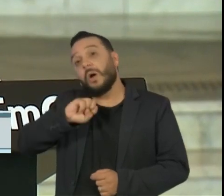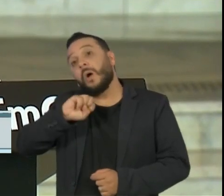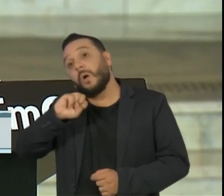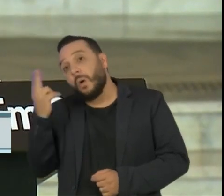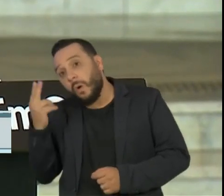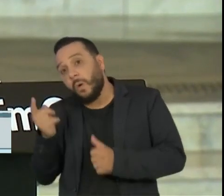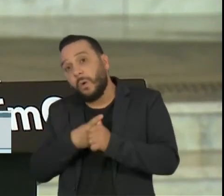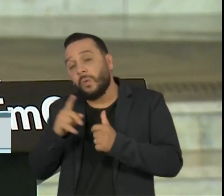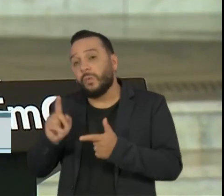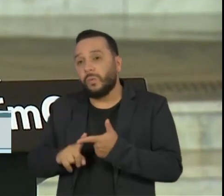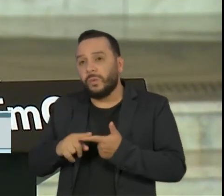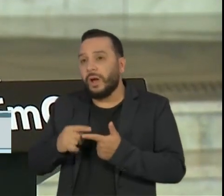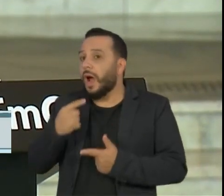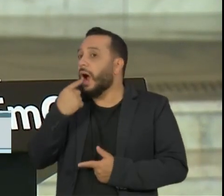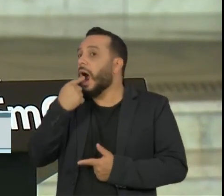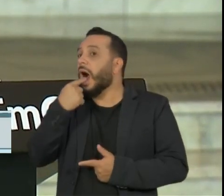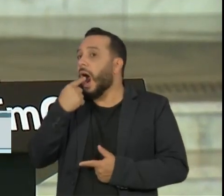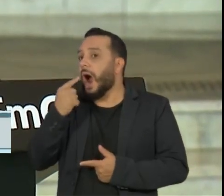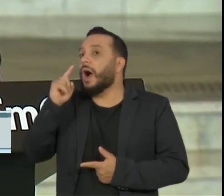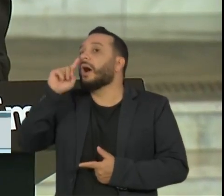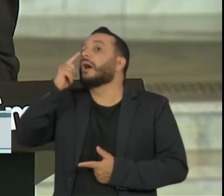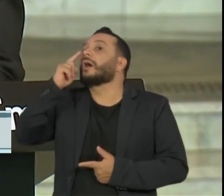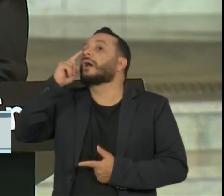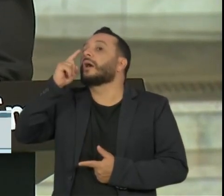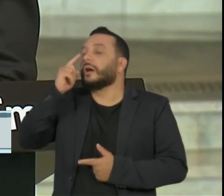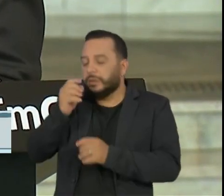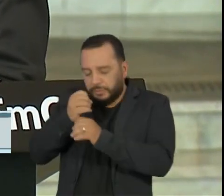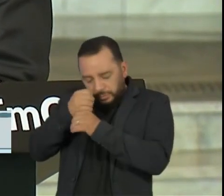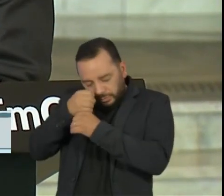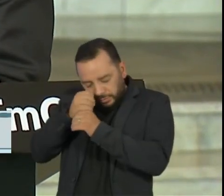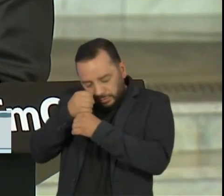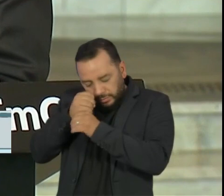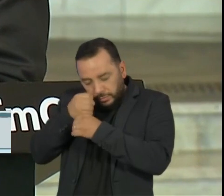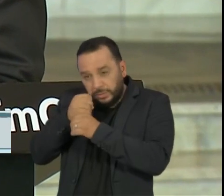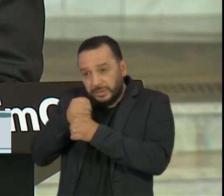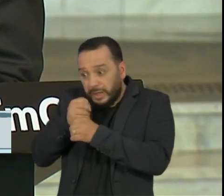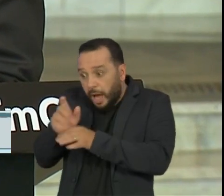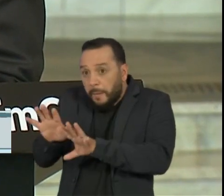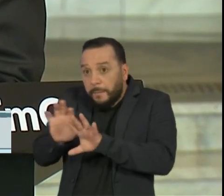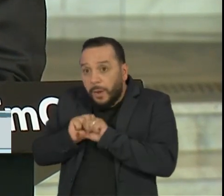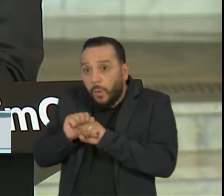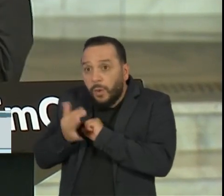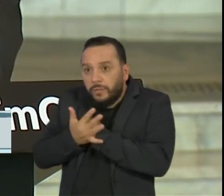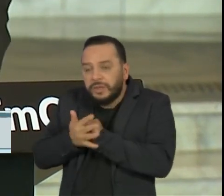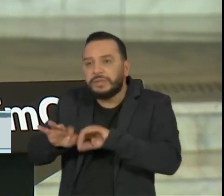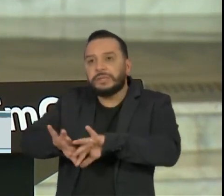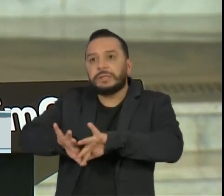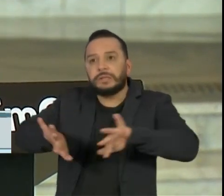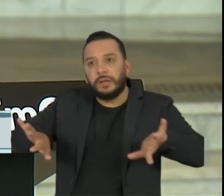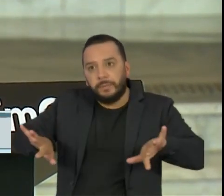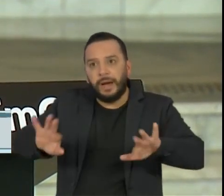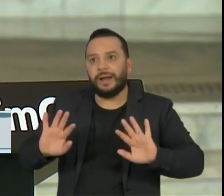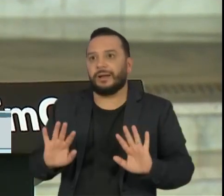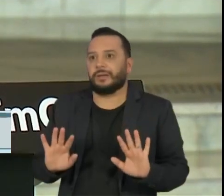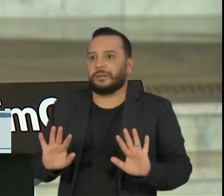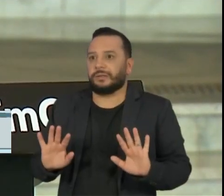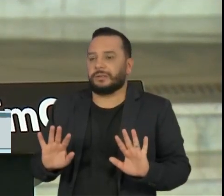indivíduos assintomáticos que tiveram contato ou que têm suspeita de estarem infectados. Então, é